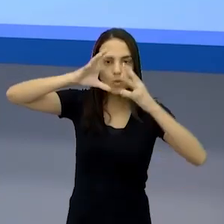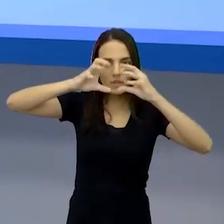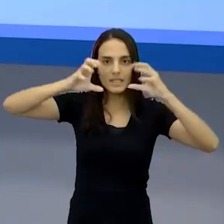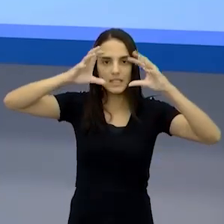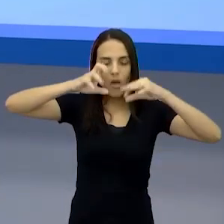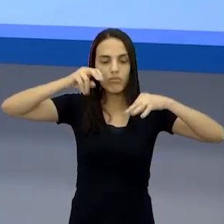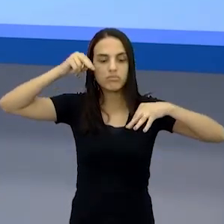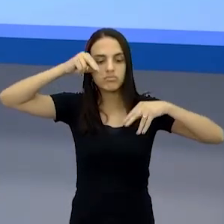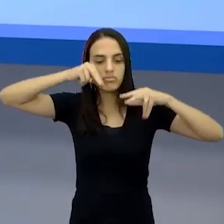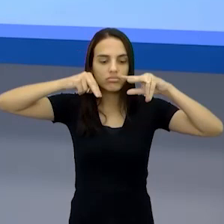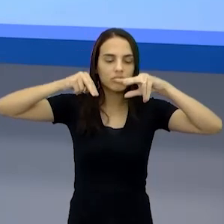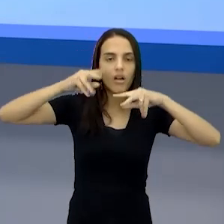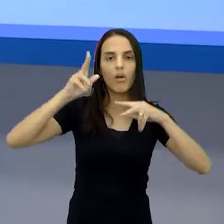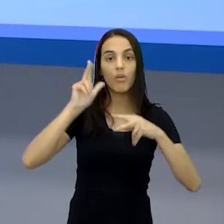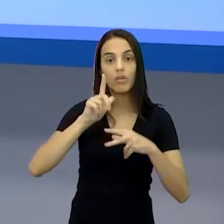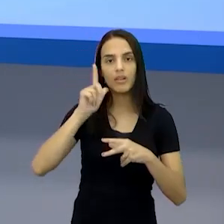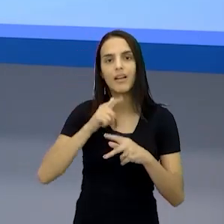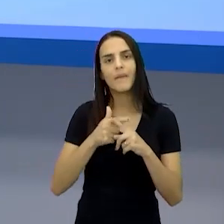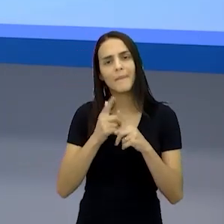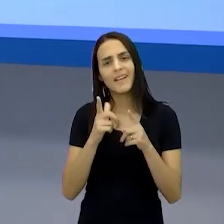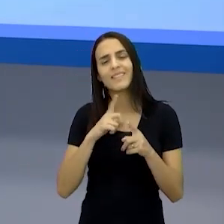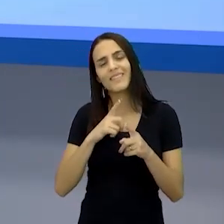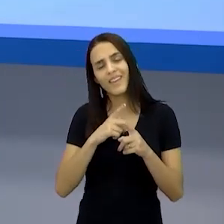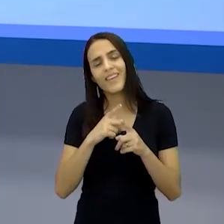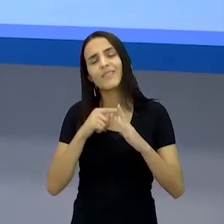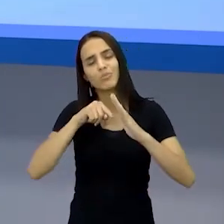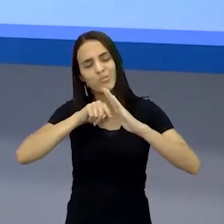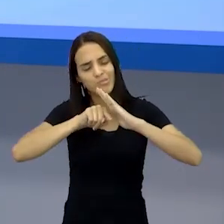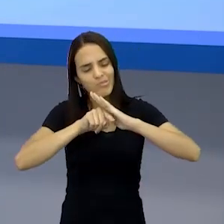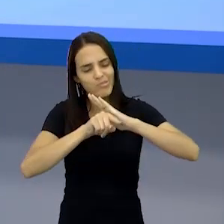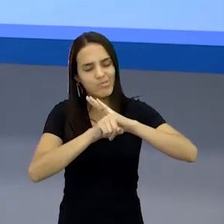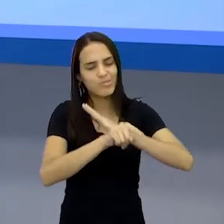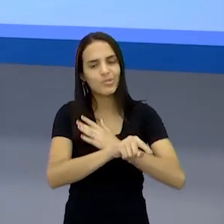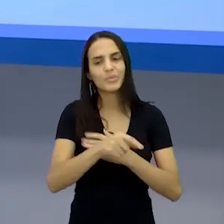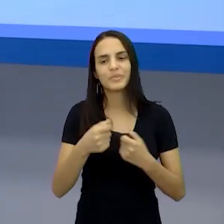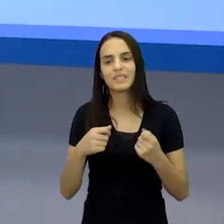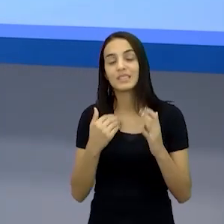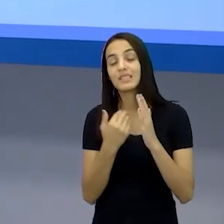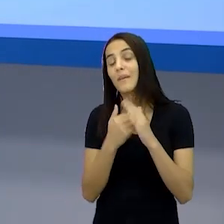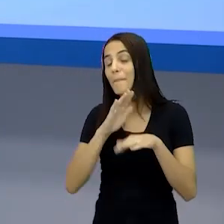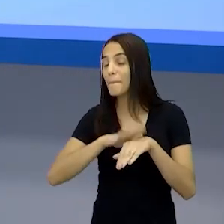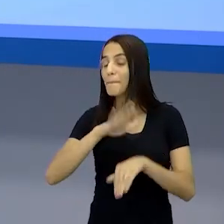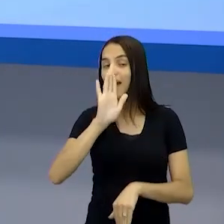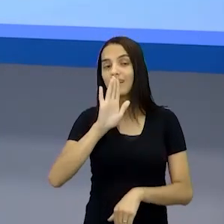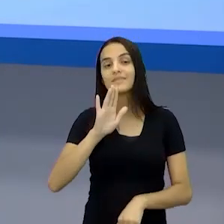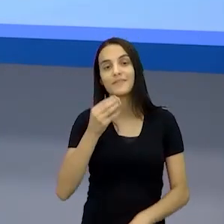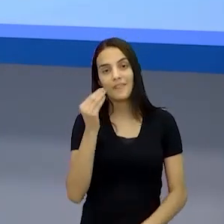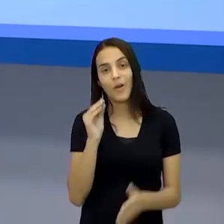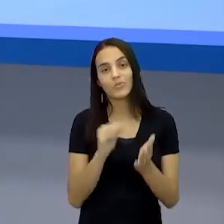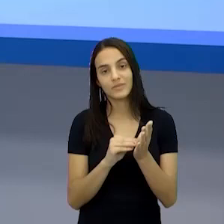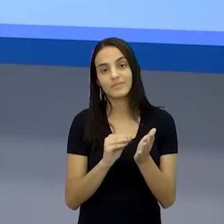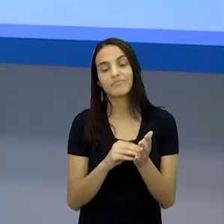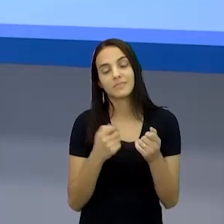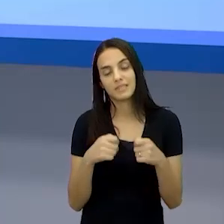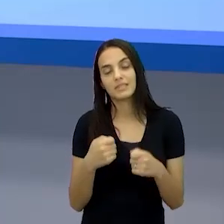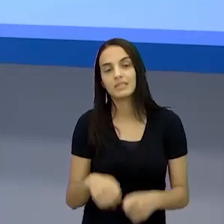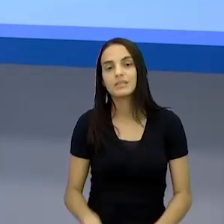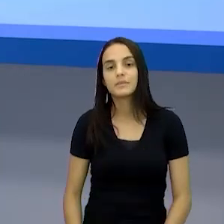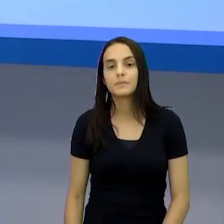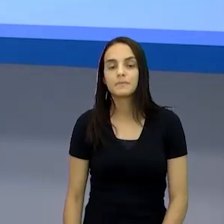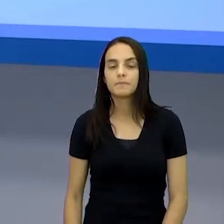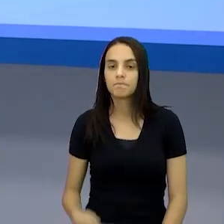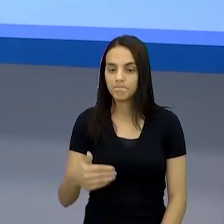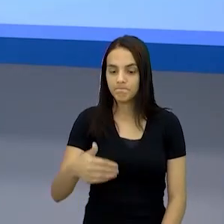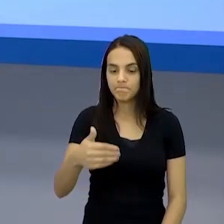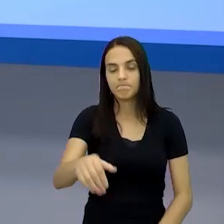muito a ser, né, conhecido, há muito a ser pesquisado aí, né, nesse decorrer aí, né, do século, aí, que